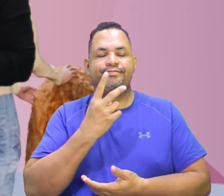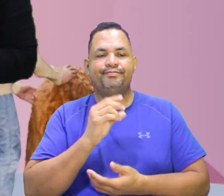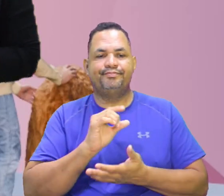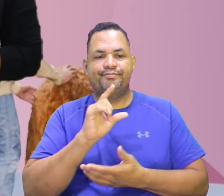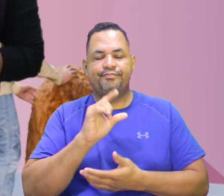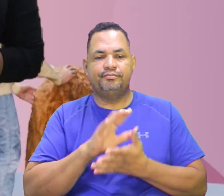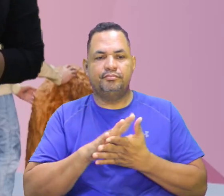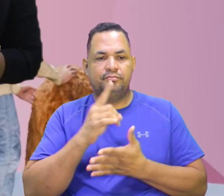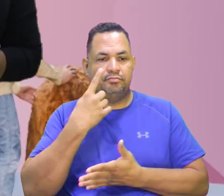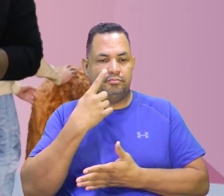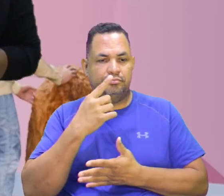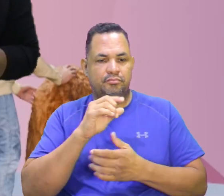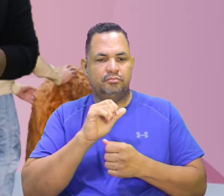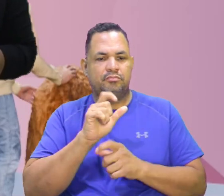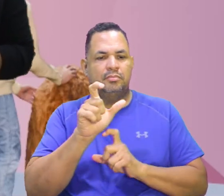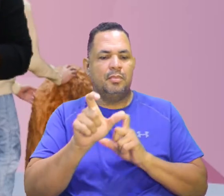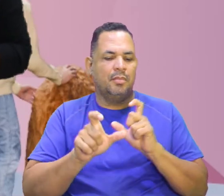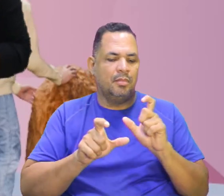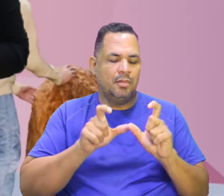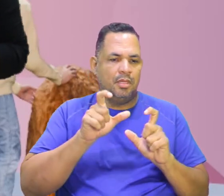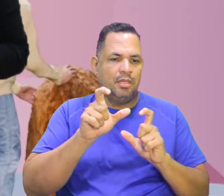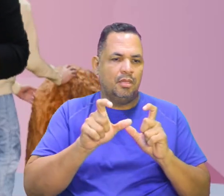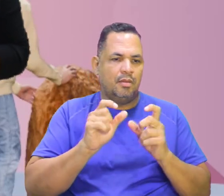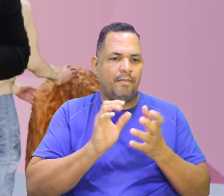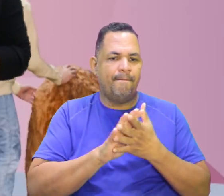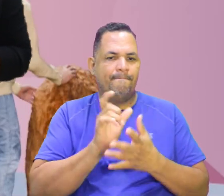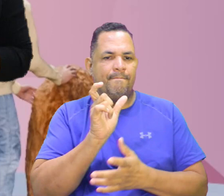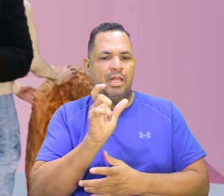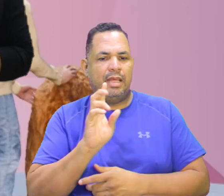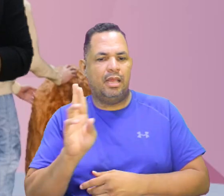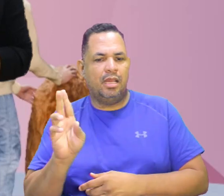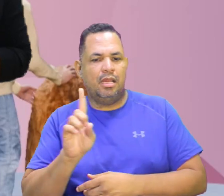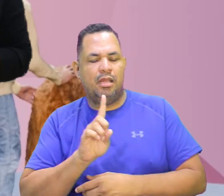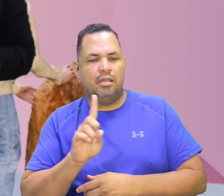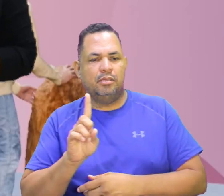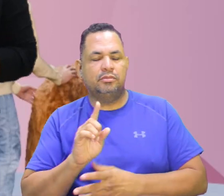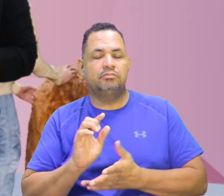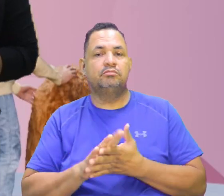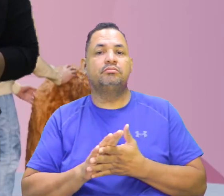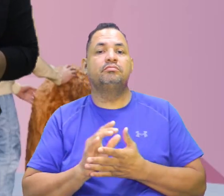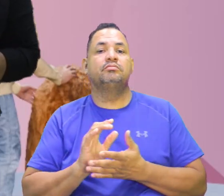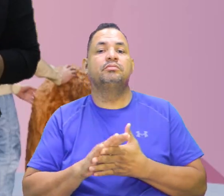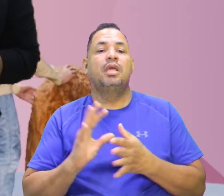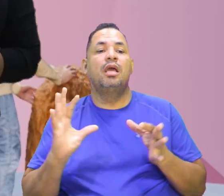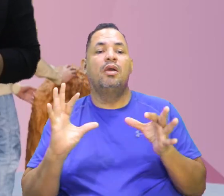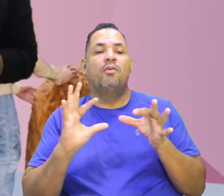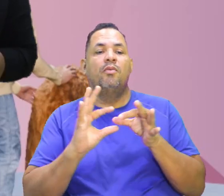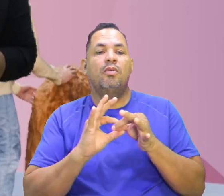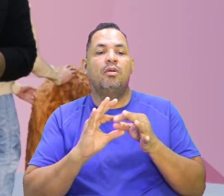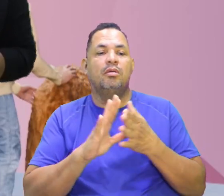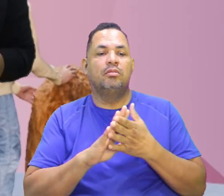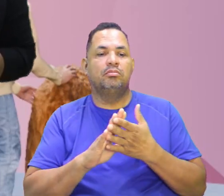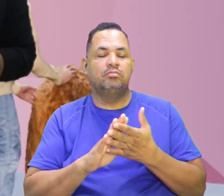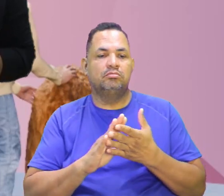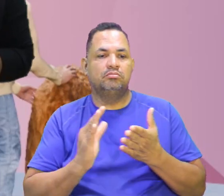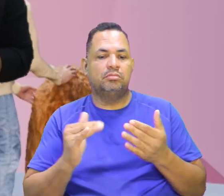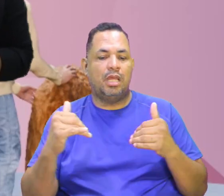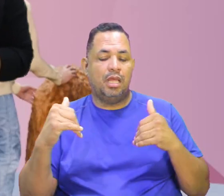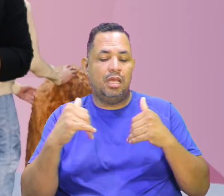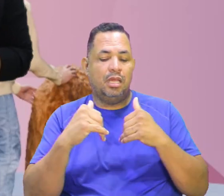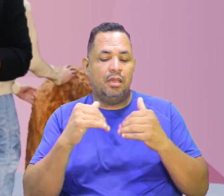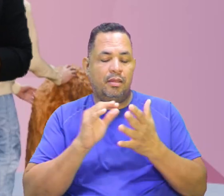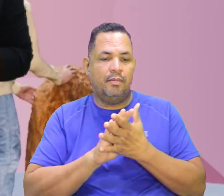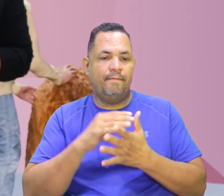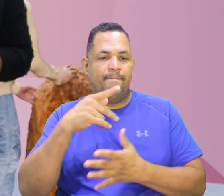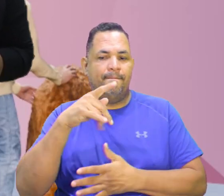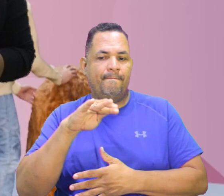atrativas, observe se é advérbio, se é uma palavra negativa ou se é uma conjunção, vai atrair, próclise,